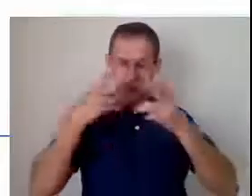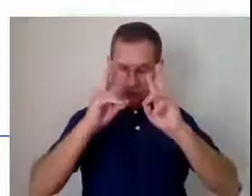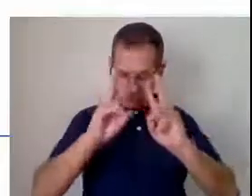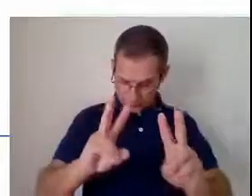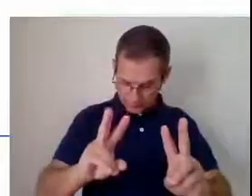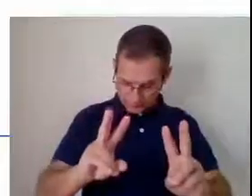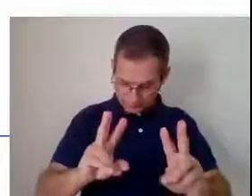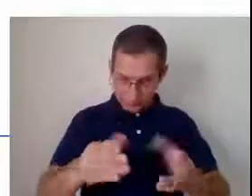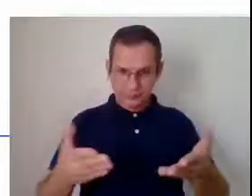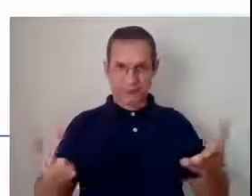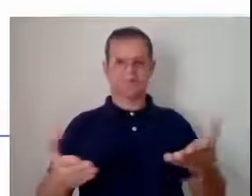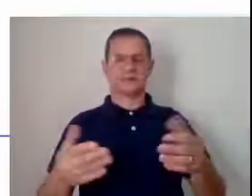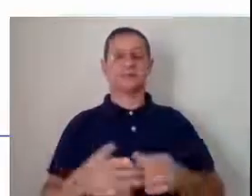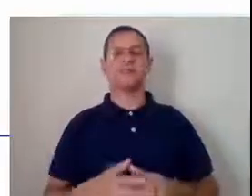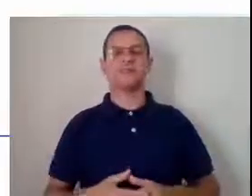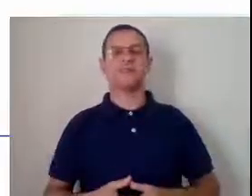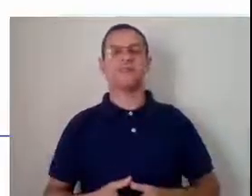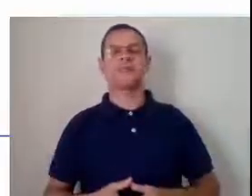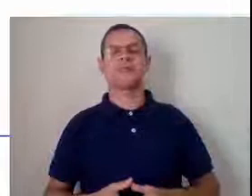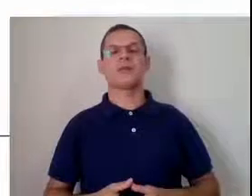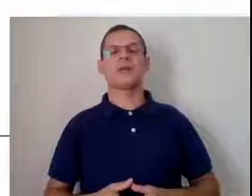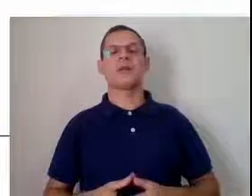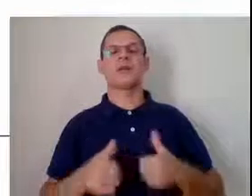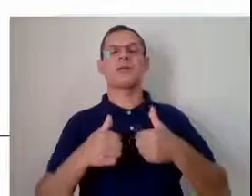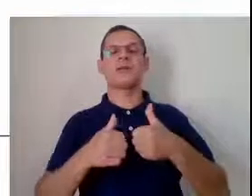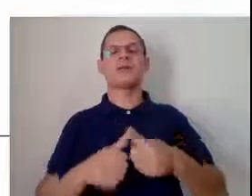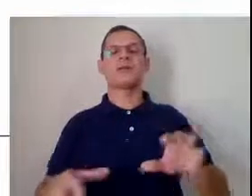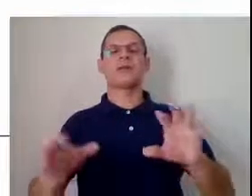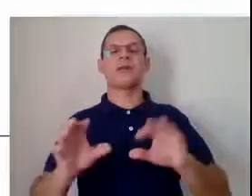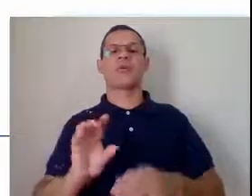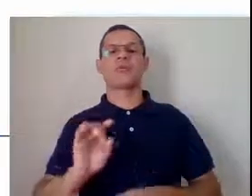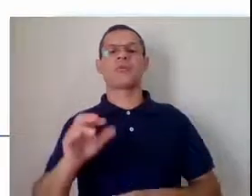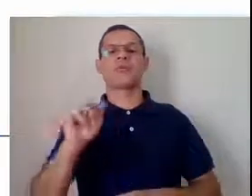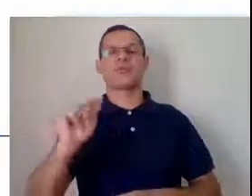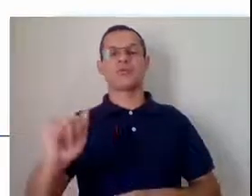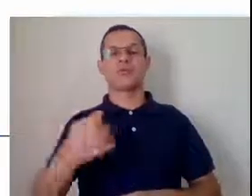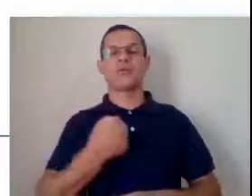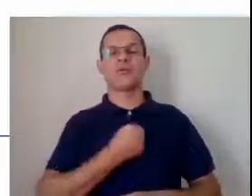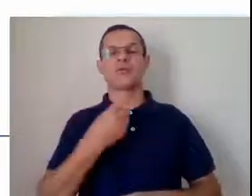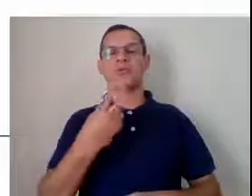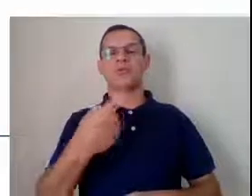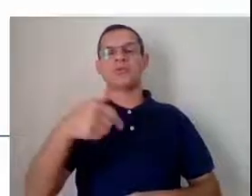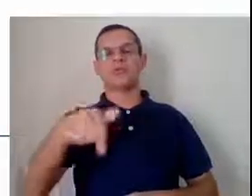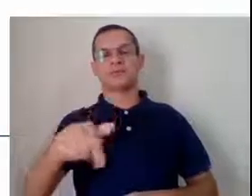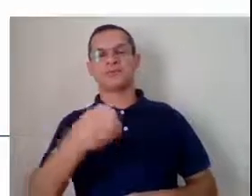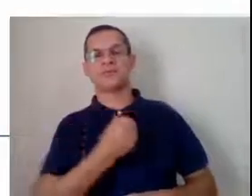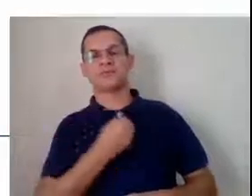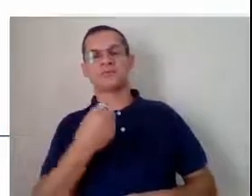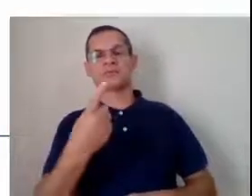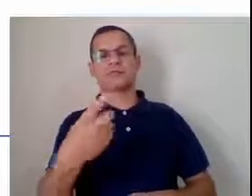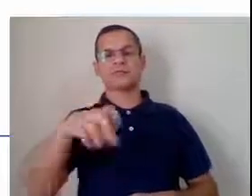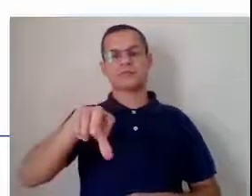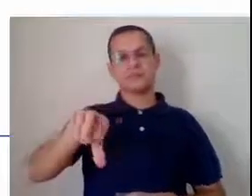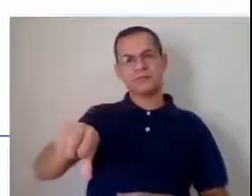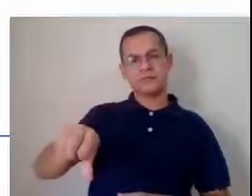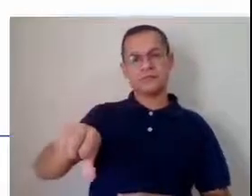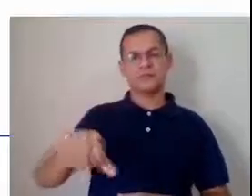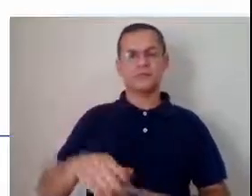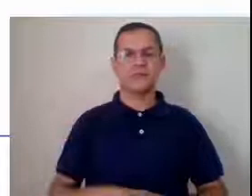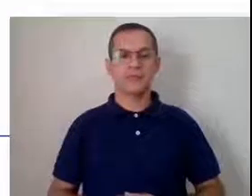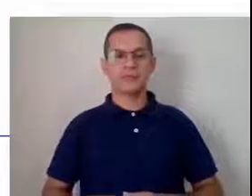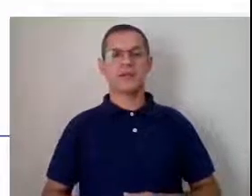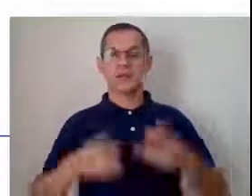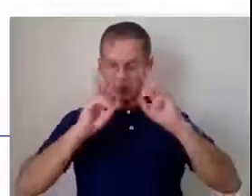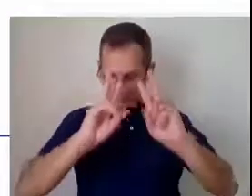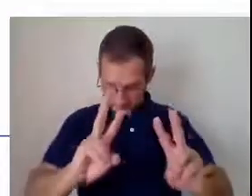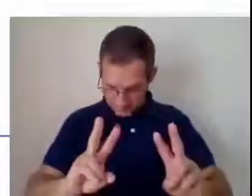vendo aqui? Pertence só a A, o número 17, o número 19. Vocês